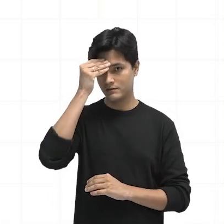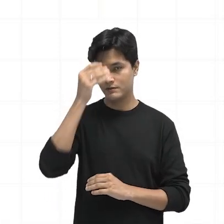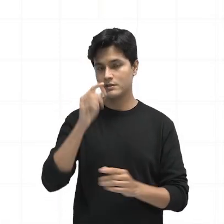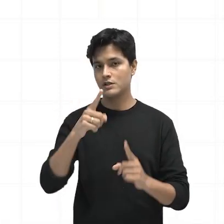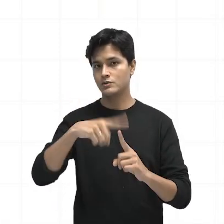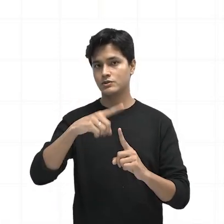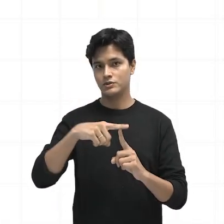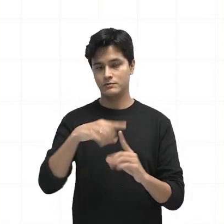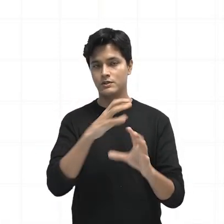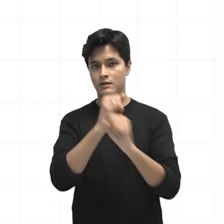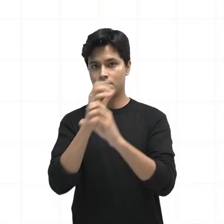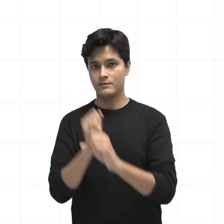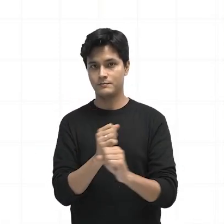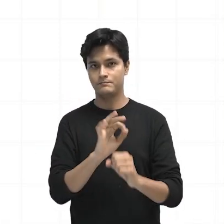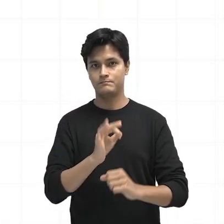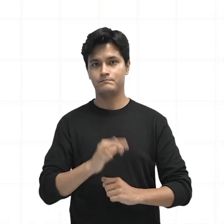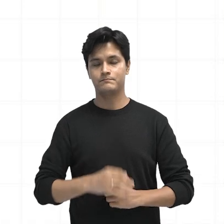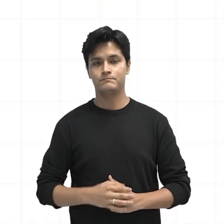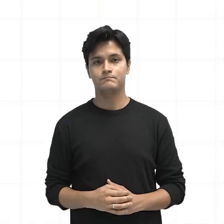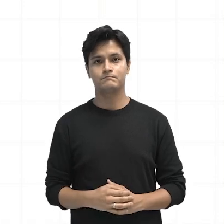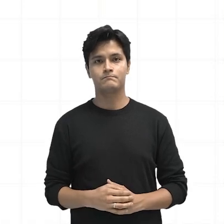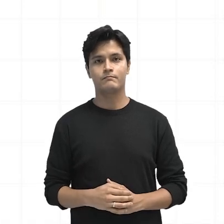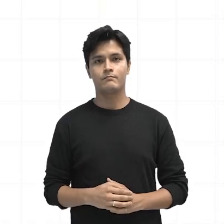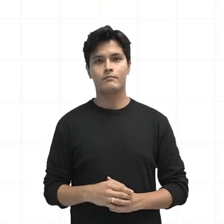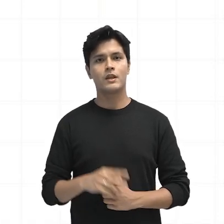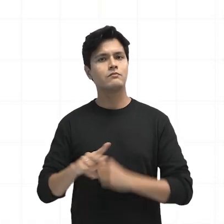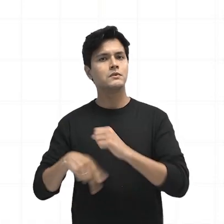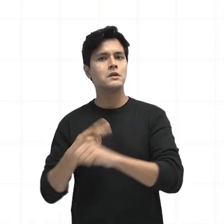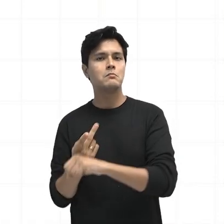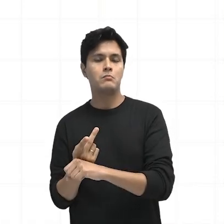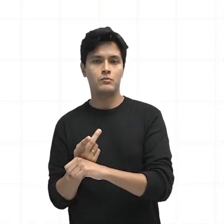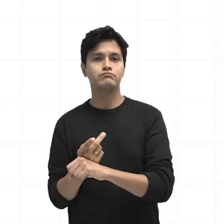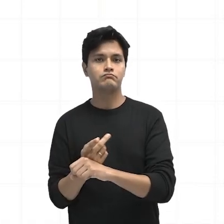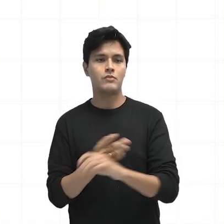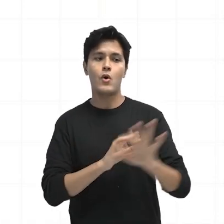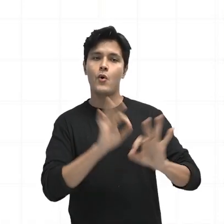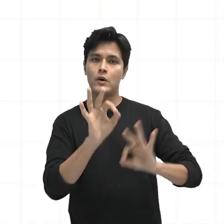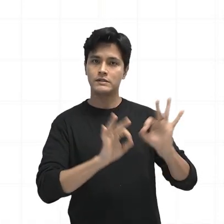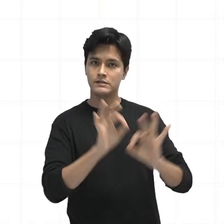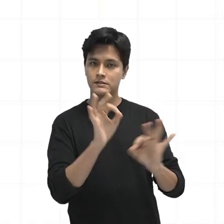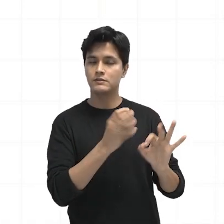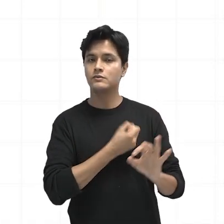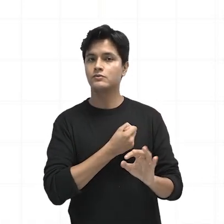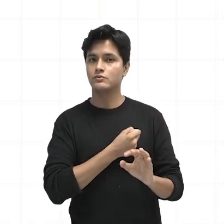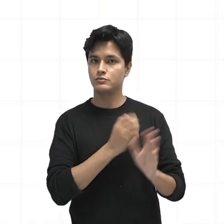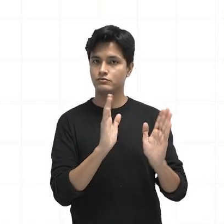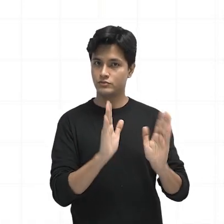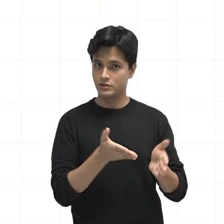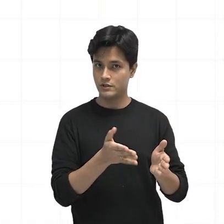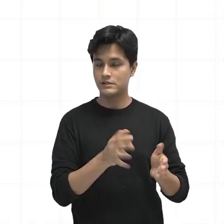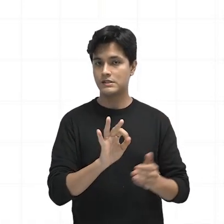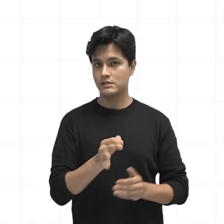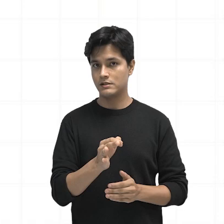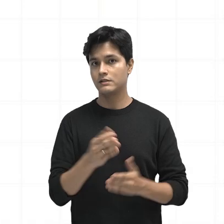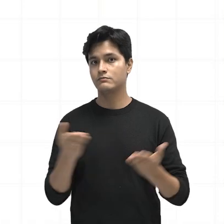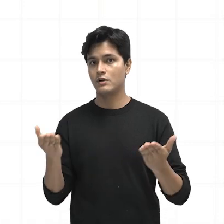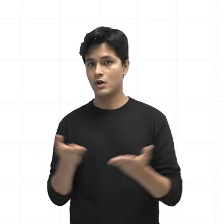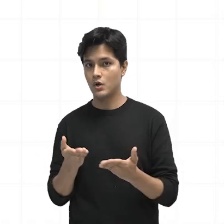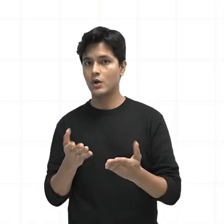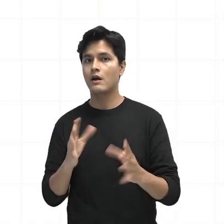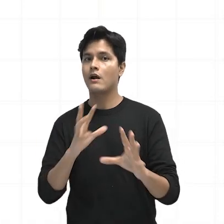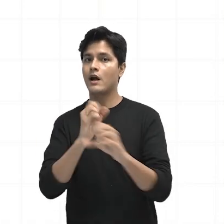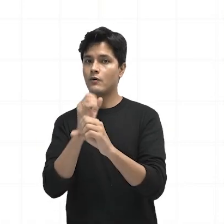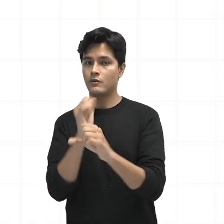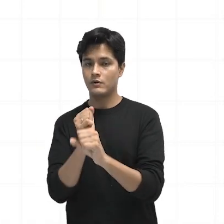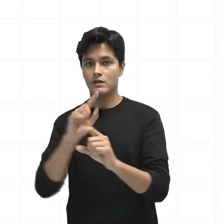de operação, tá bom? E aí, em seguida, armados os números, vamos realizar a soma entre